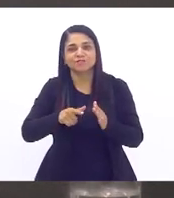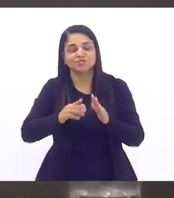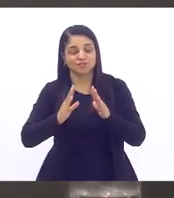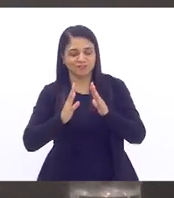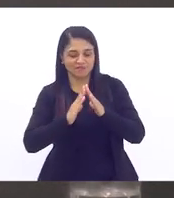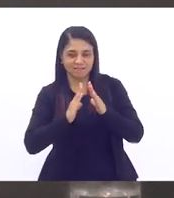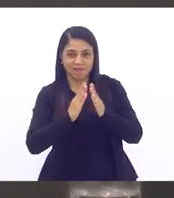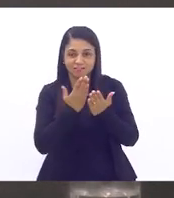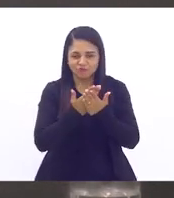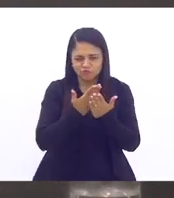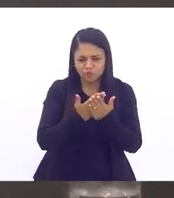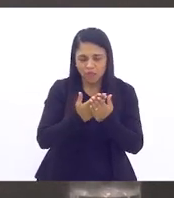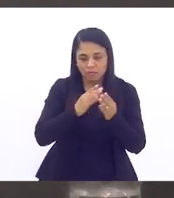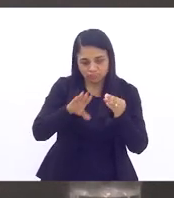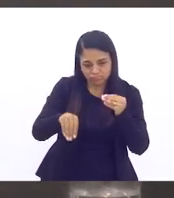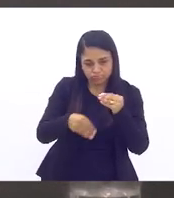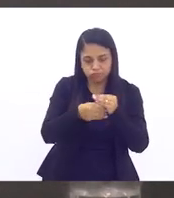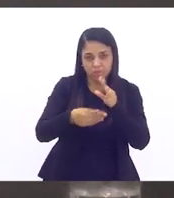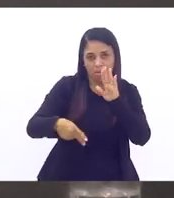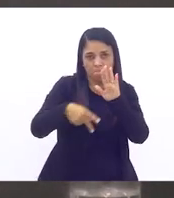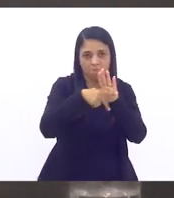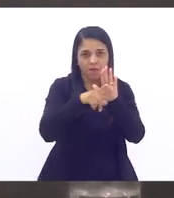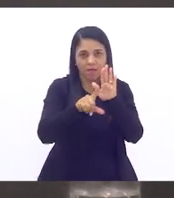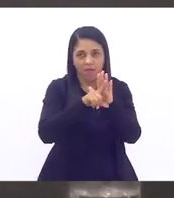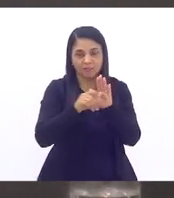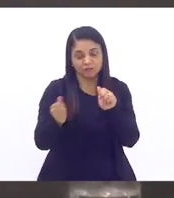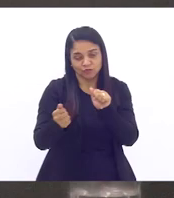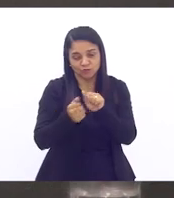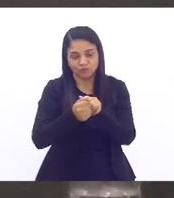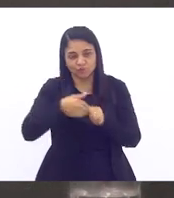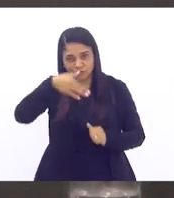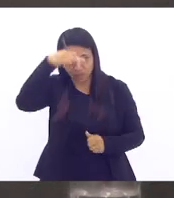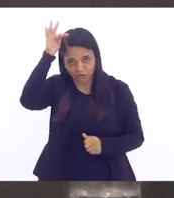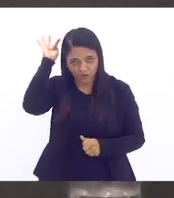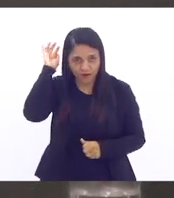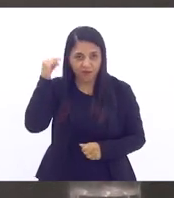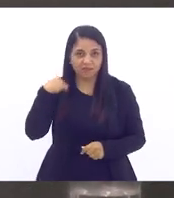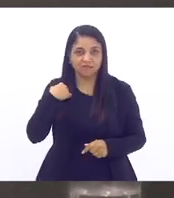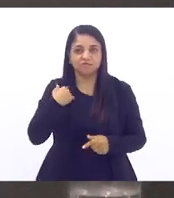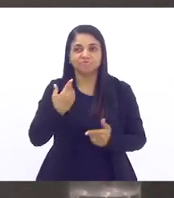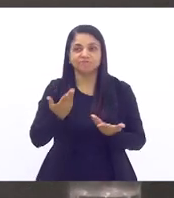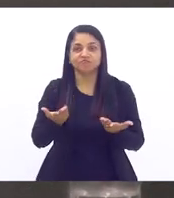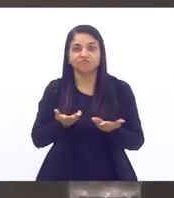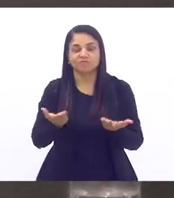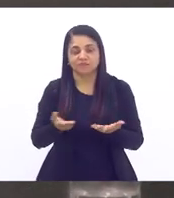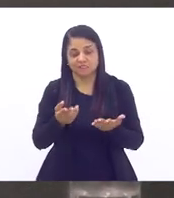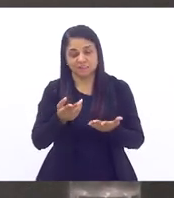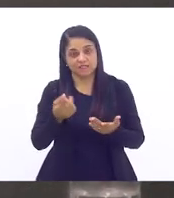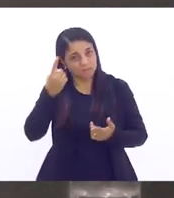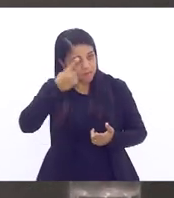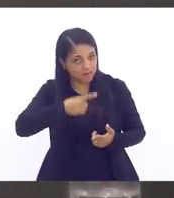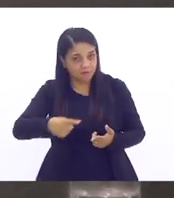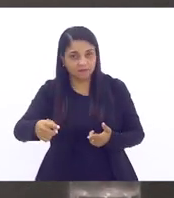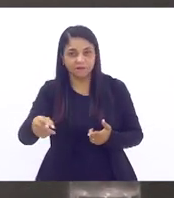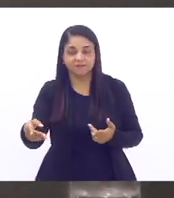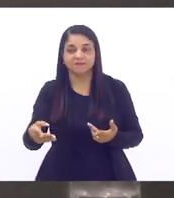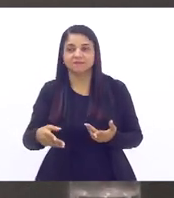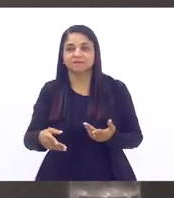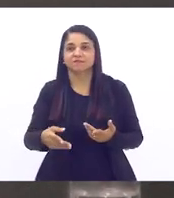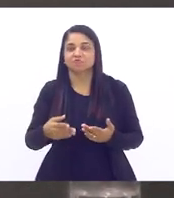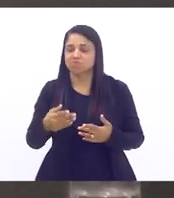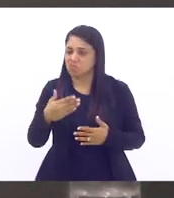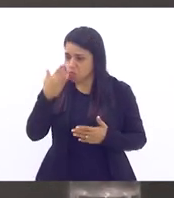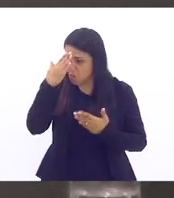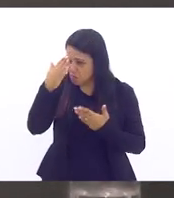protocolar esse PL aí eu e deputado Fred paixão essa semana e dá uma celeridade possível Obrigado pela pela